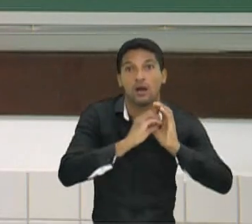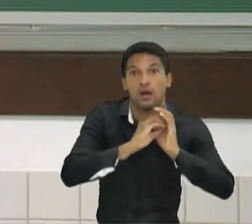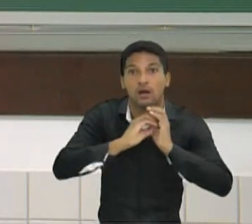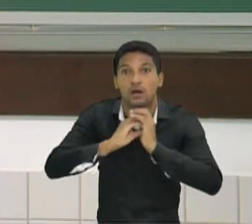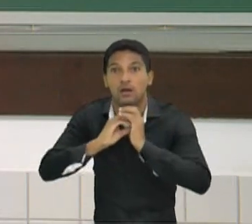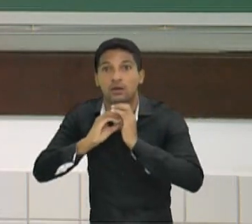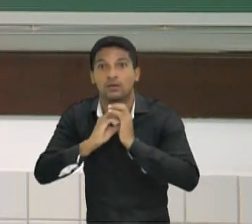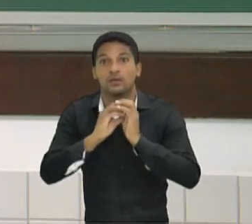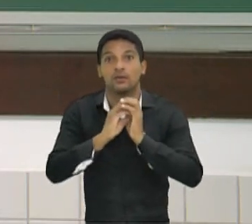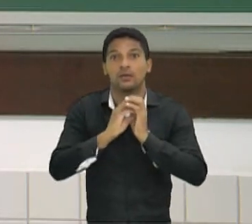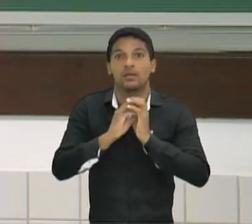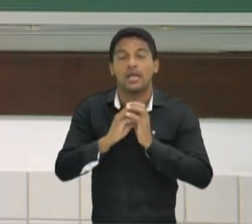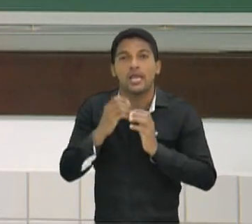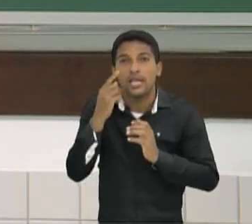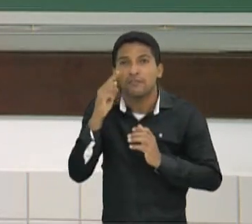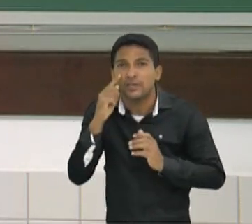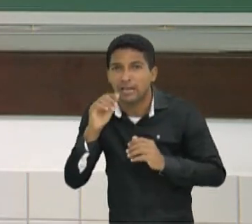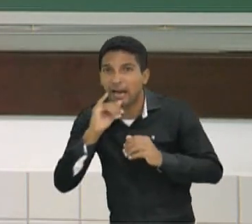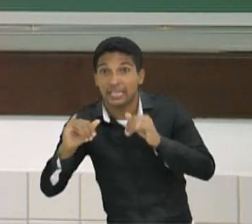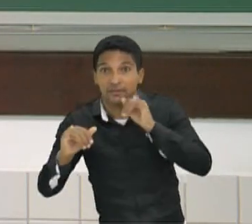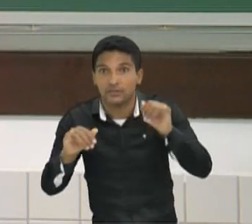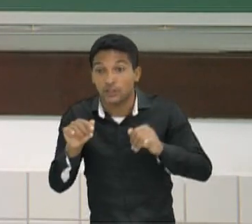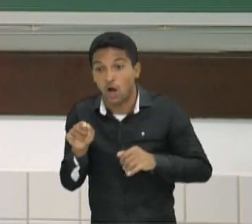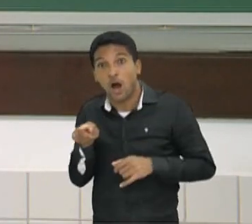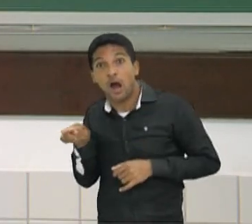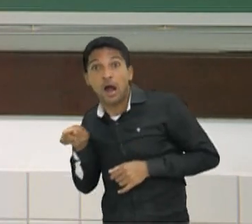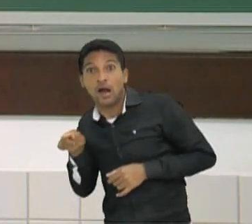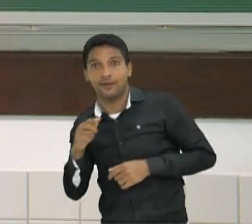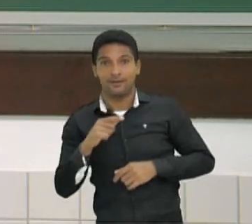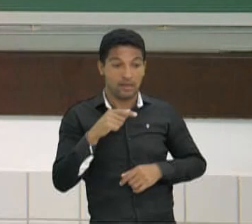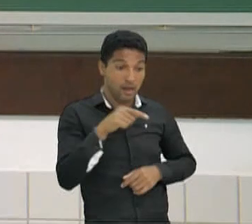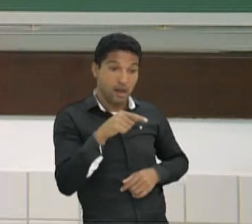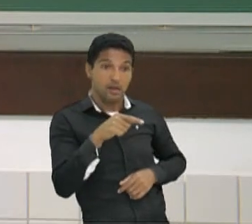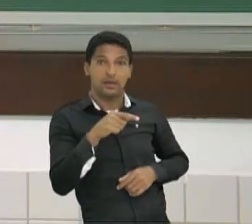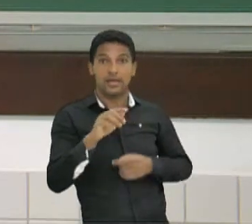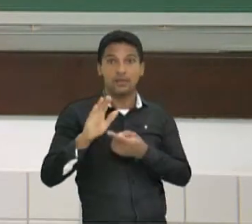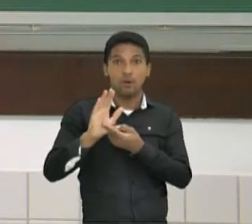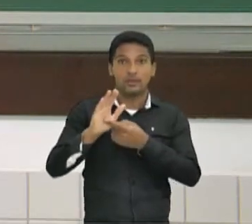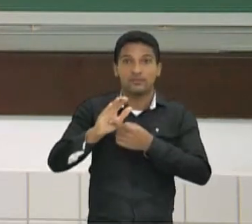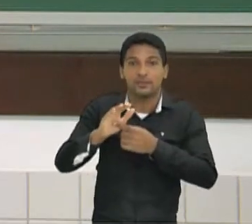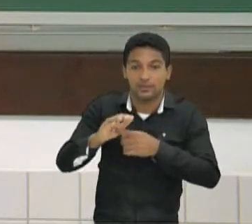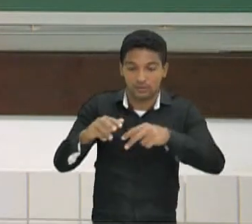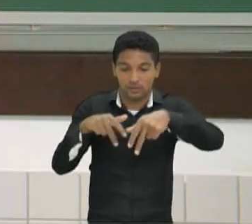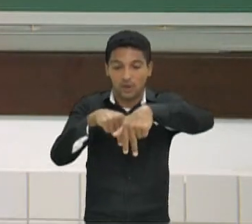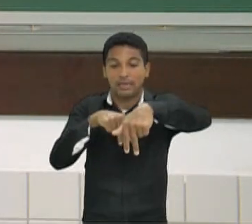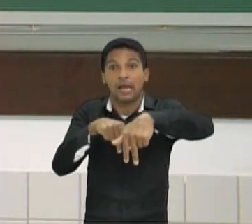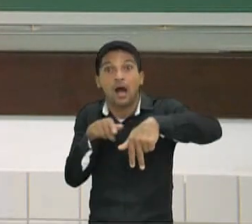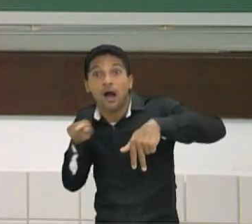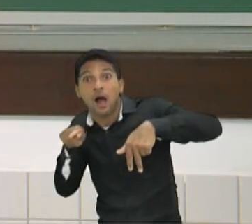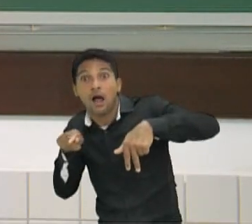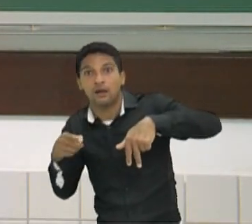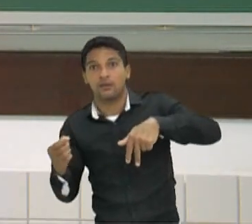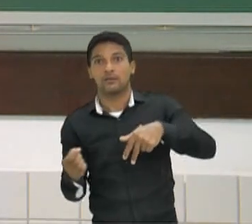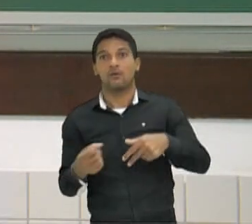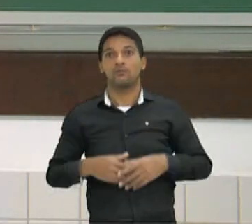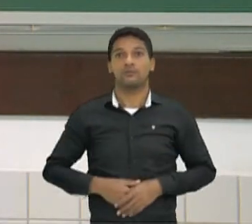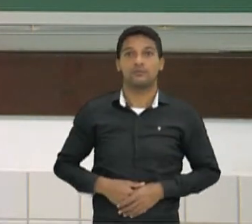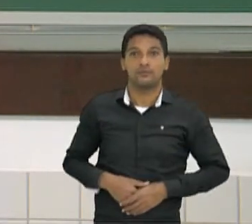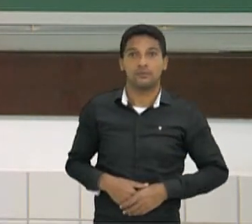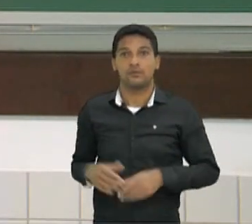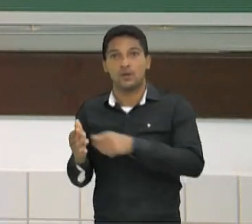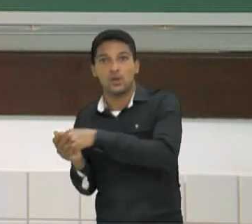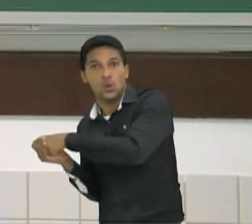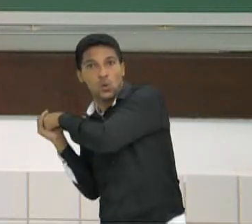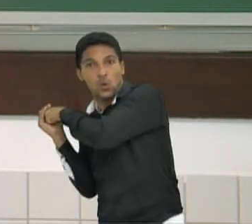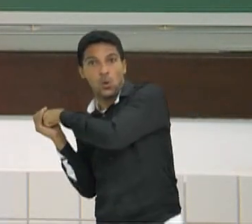alto, mais baixo, pro lado direito, pro lado esquerdo, dependendo da situação. Então, ele fica atrás do rebatedor. E ele também cuida